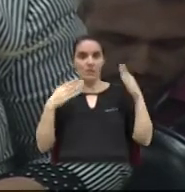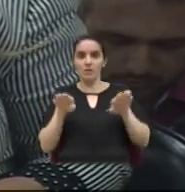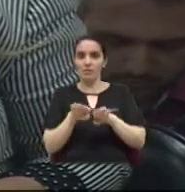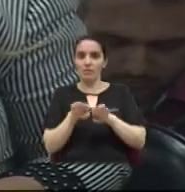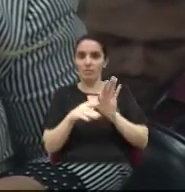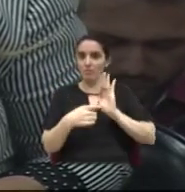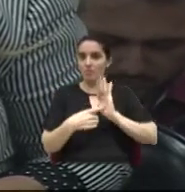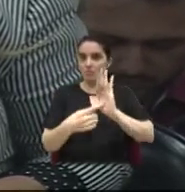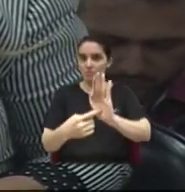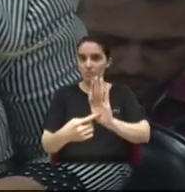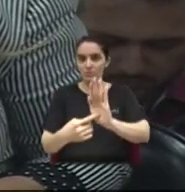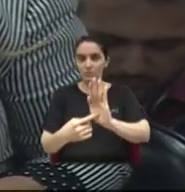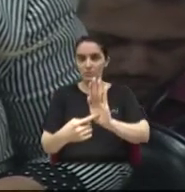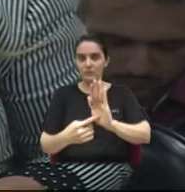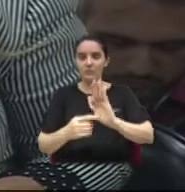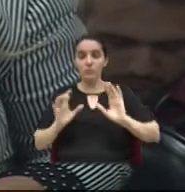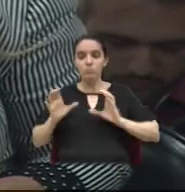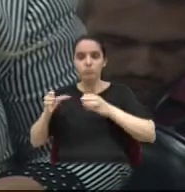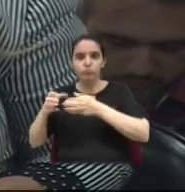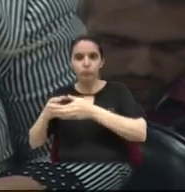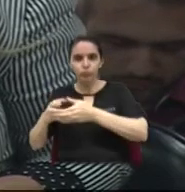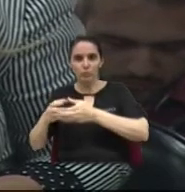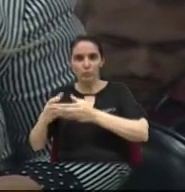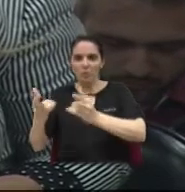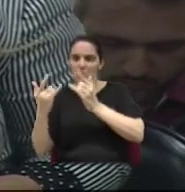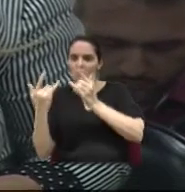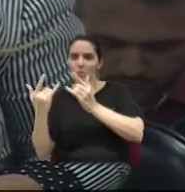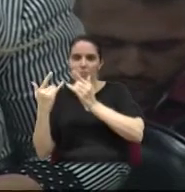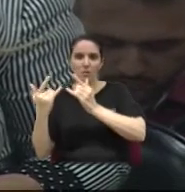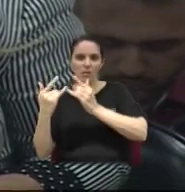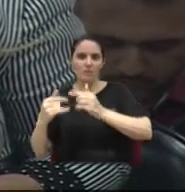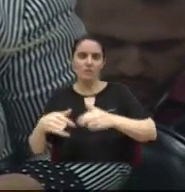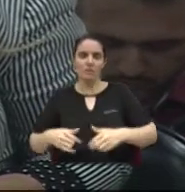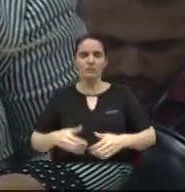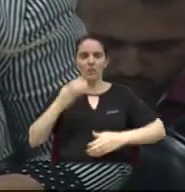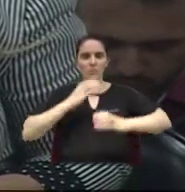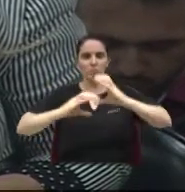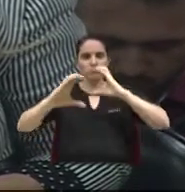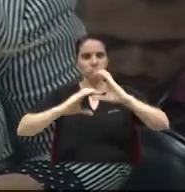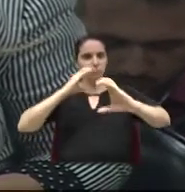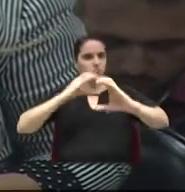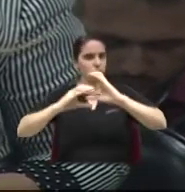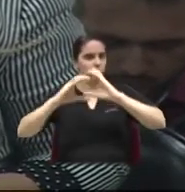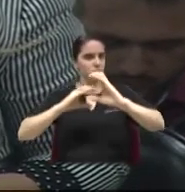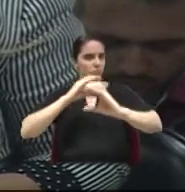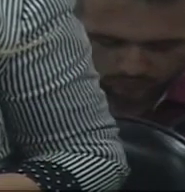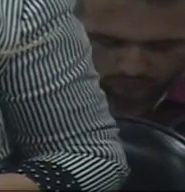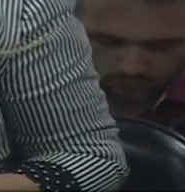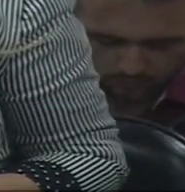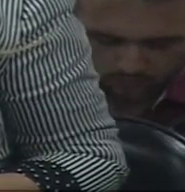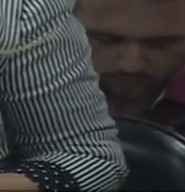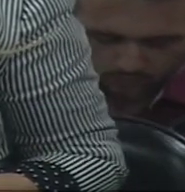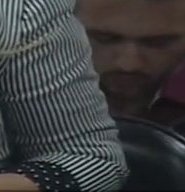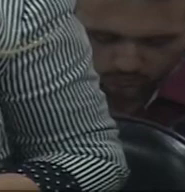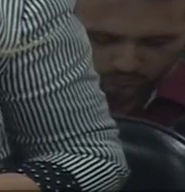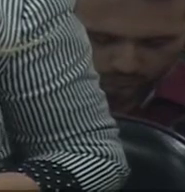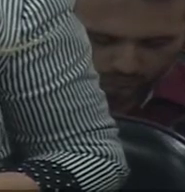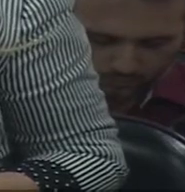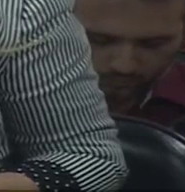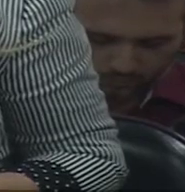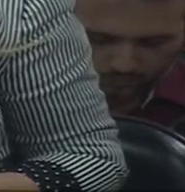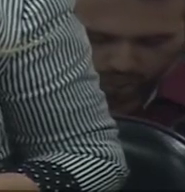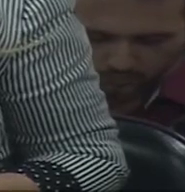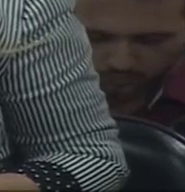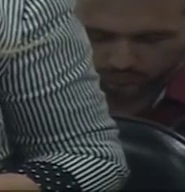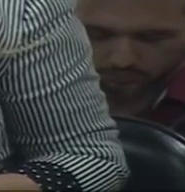de Limeira e região interpretando muita música nacional e internacional.